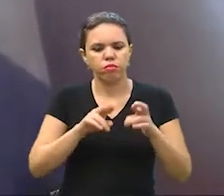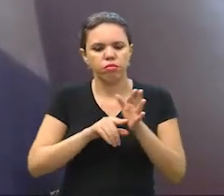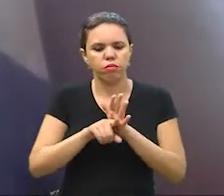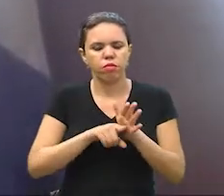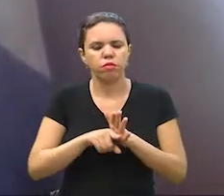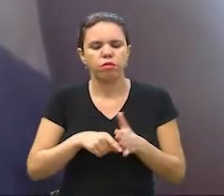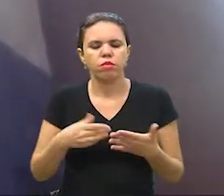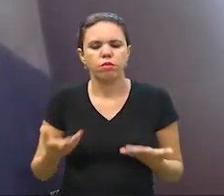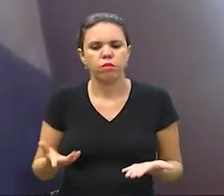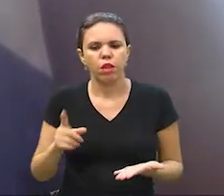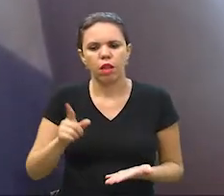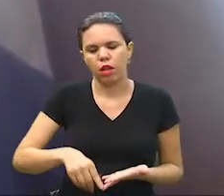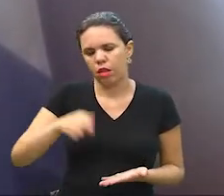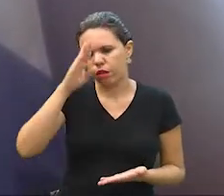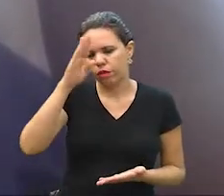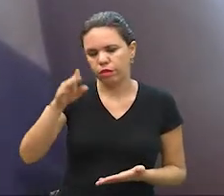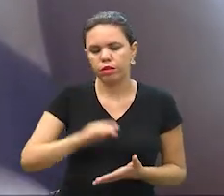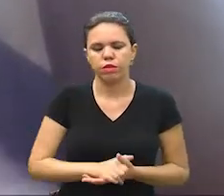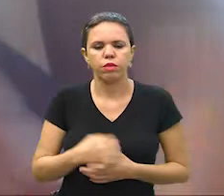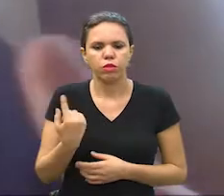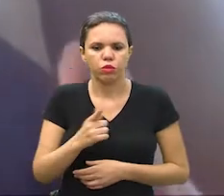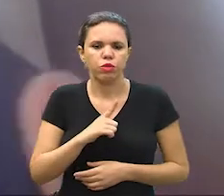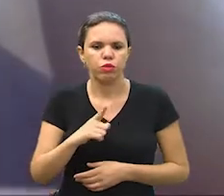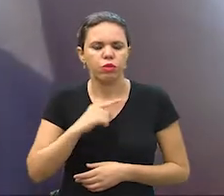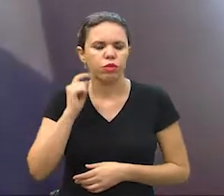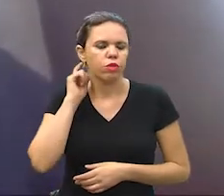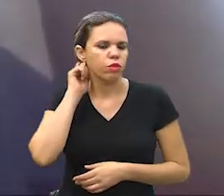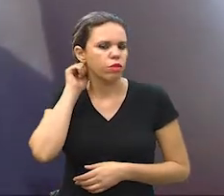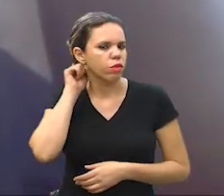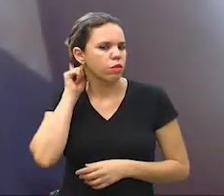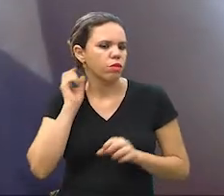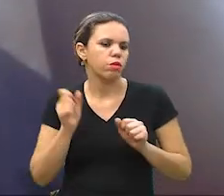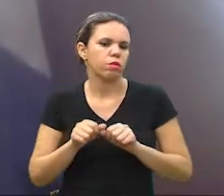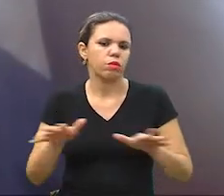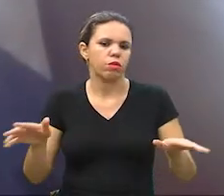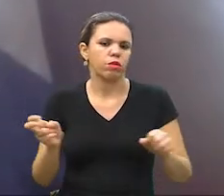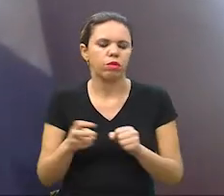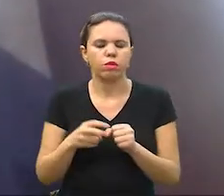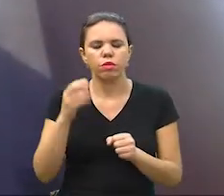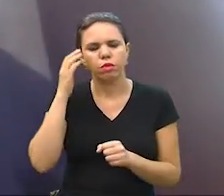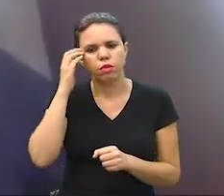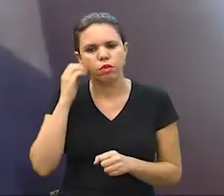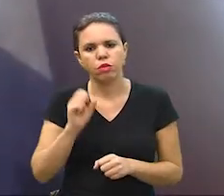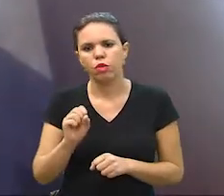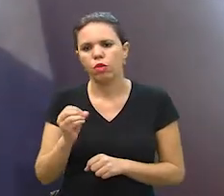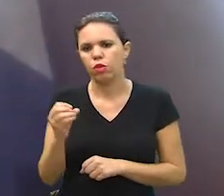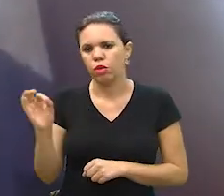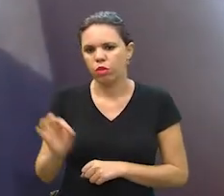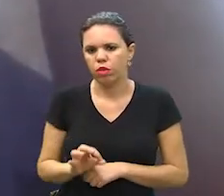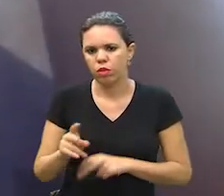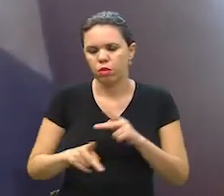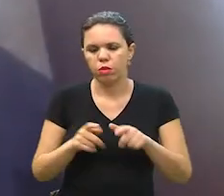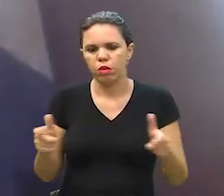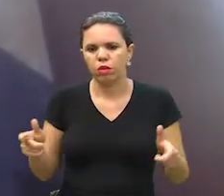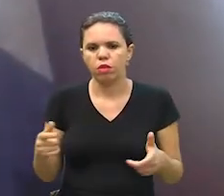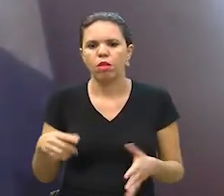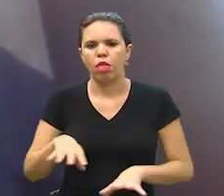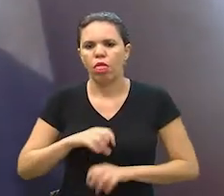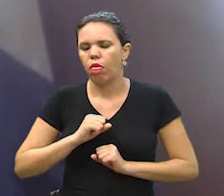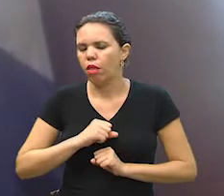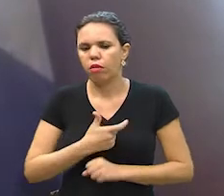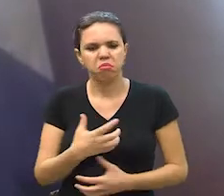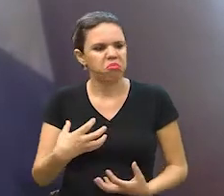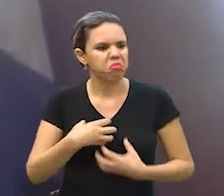bloqueio. Mas isso é fundamental, porque nós estamos disseminando o vírus. 80% das pessoas que se contaminam